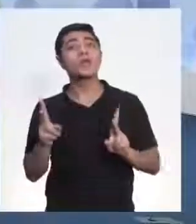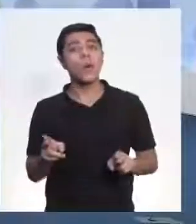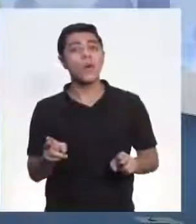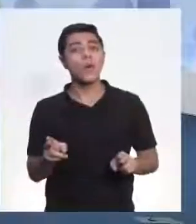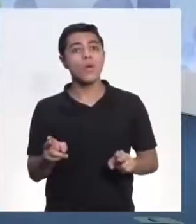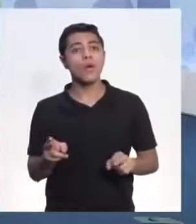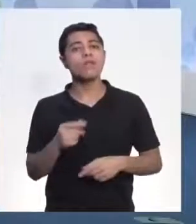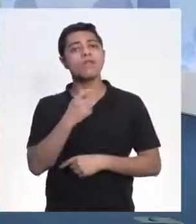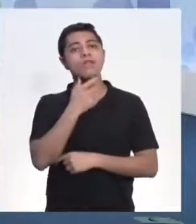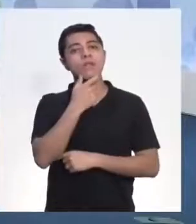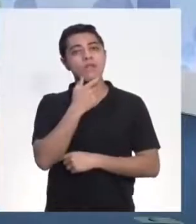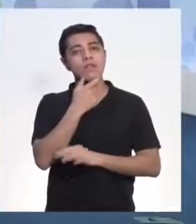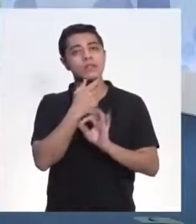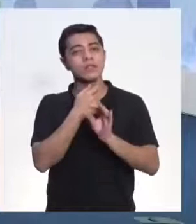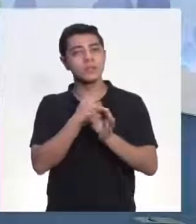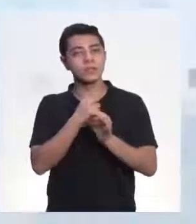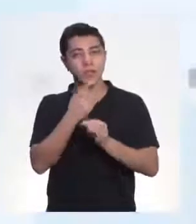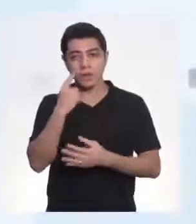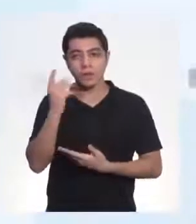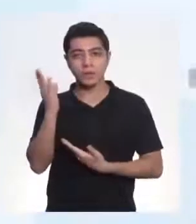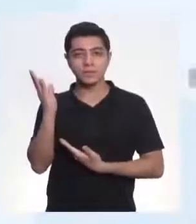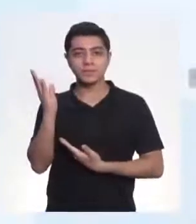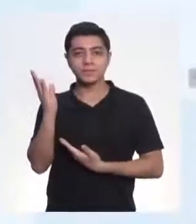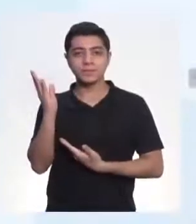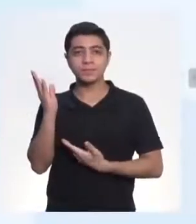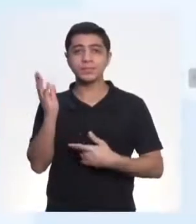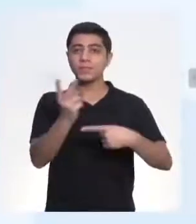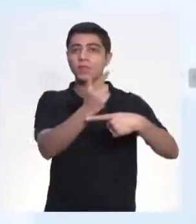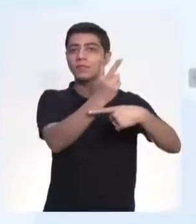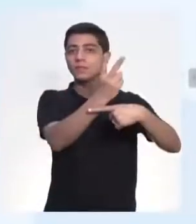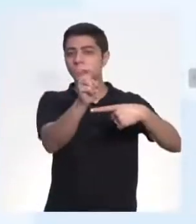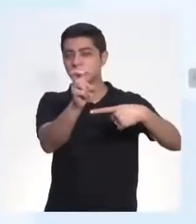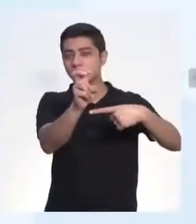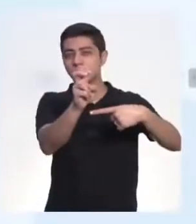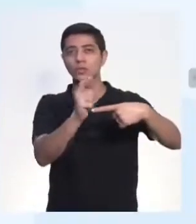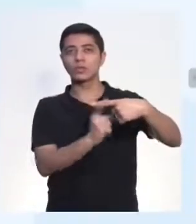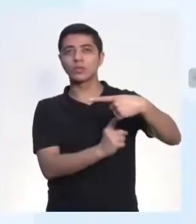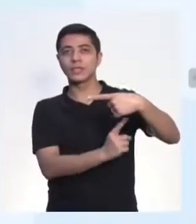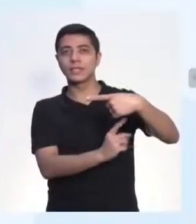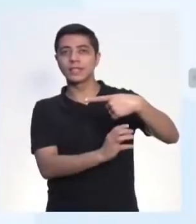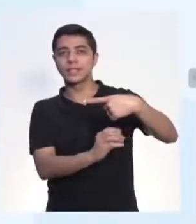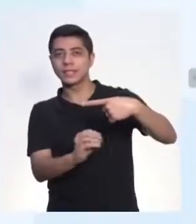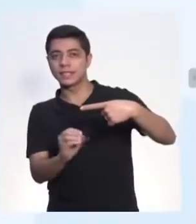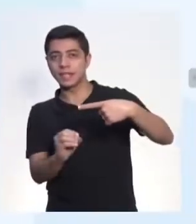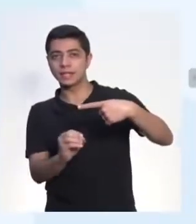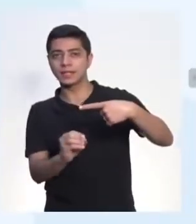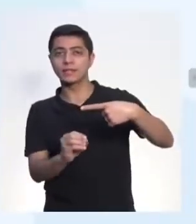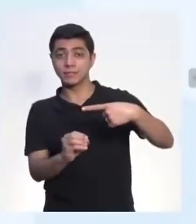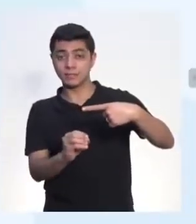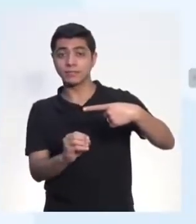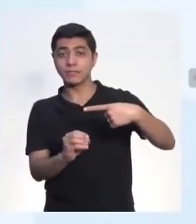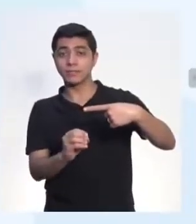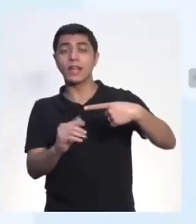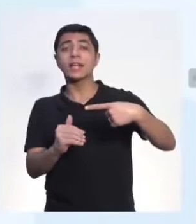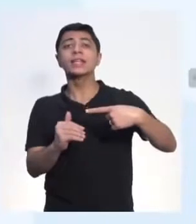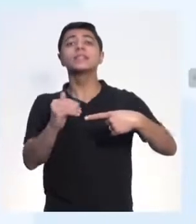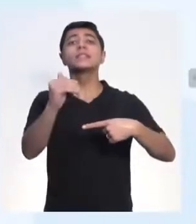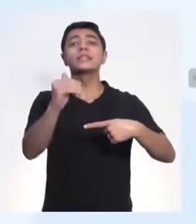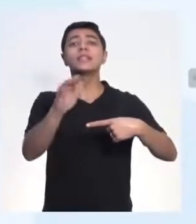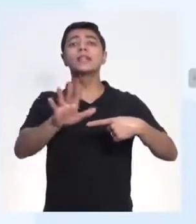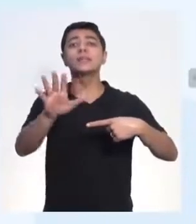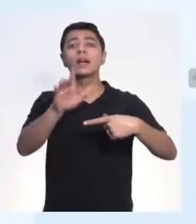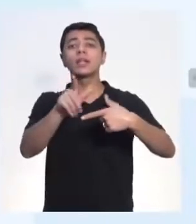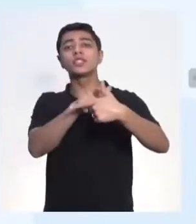aqui? 25 por 100. Então, é 25 dividido por 25 e